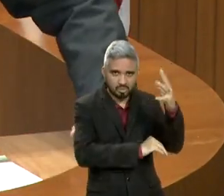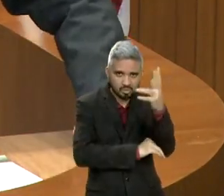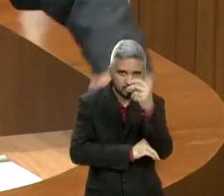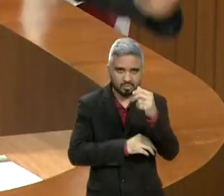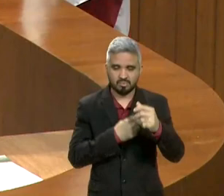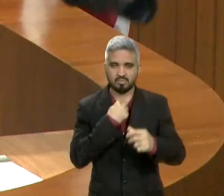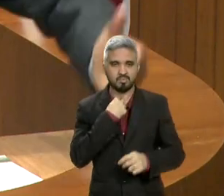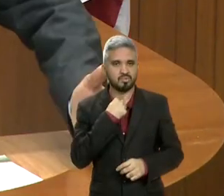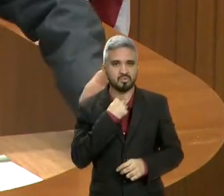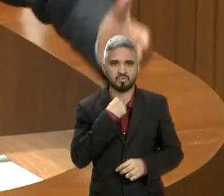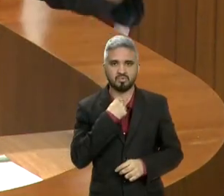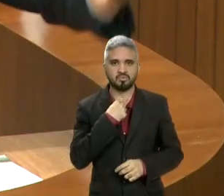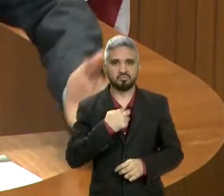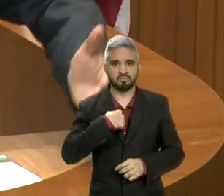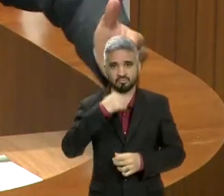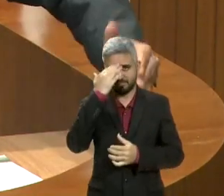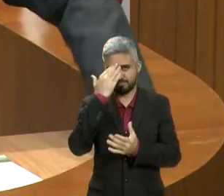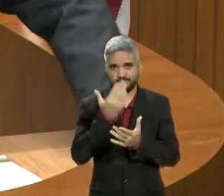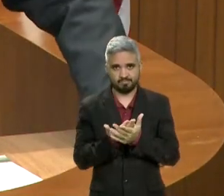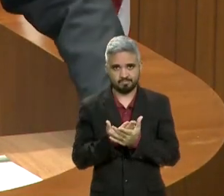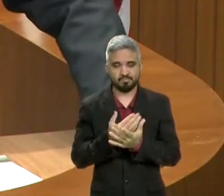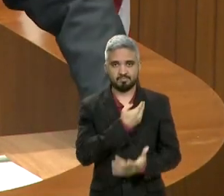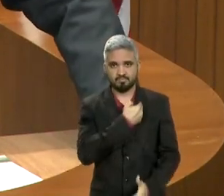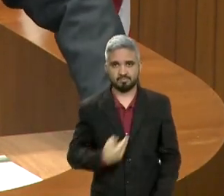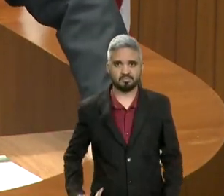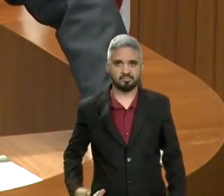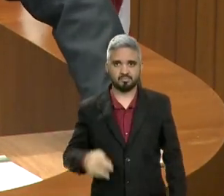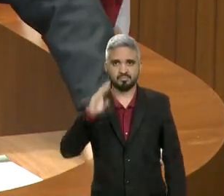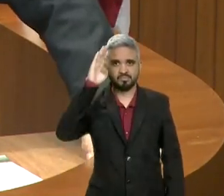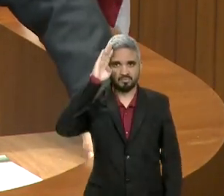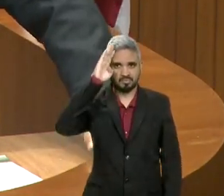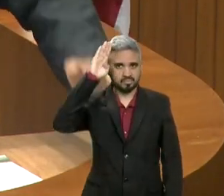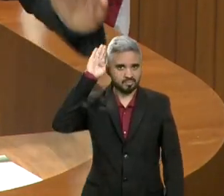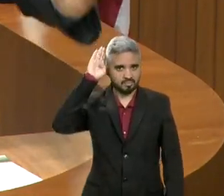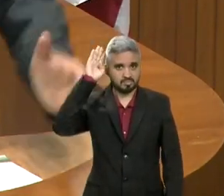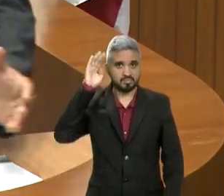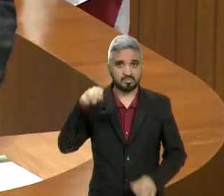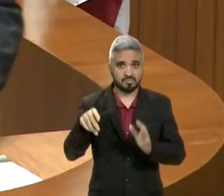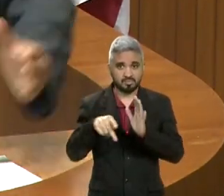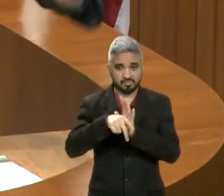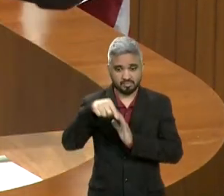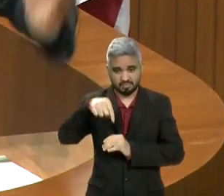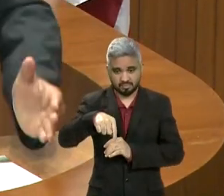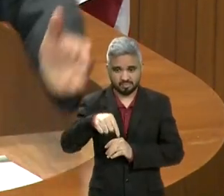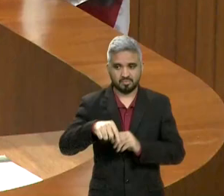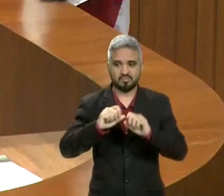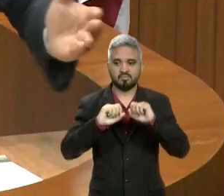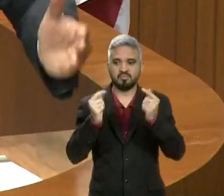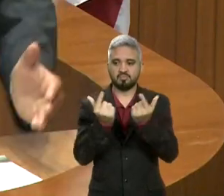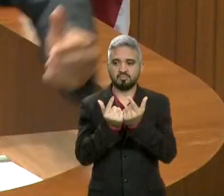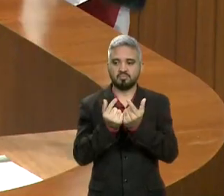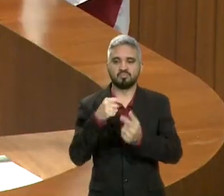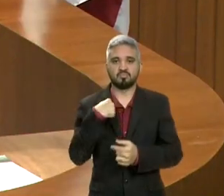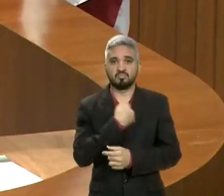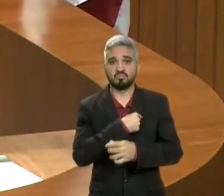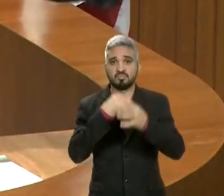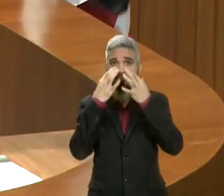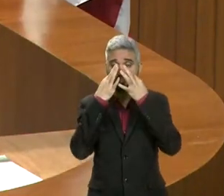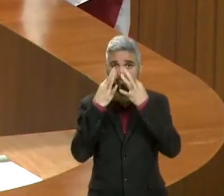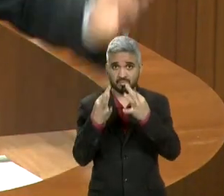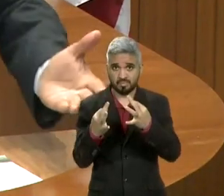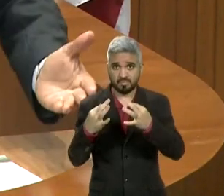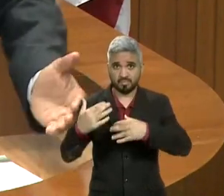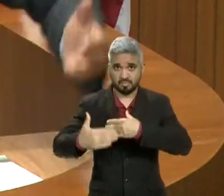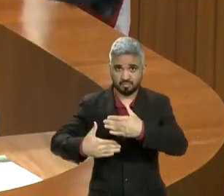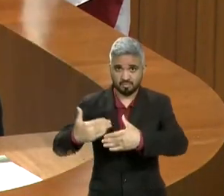Brandão essa bancada aqui dessa Assembleia estaremos atentos para que nosso desenvolvimento seja